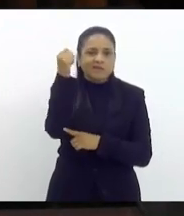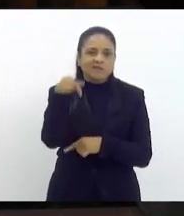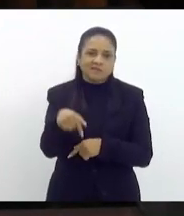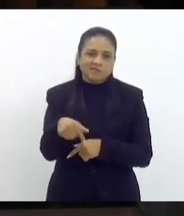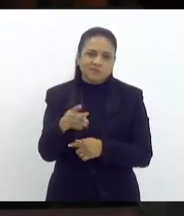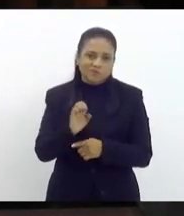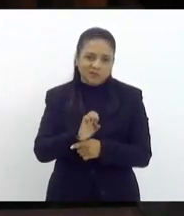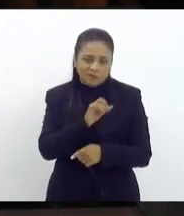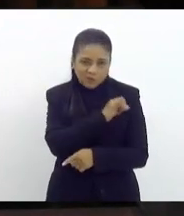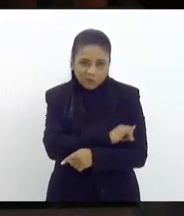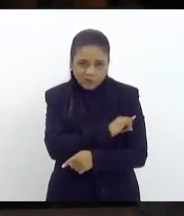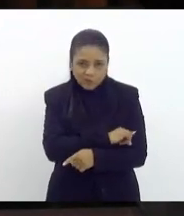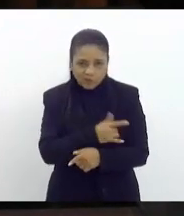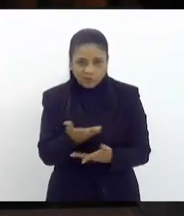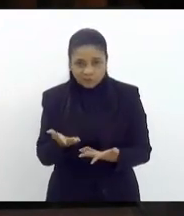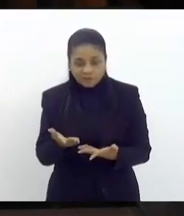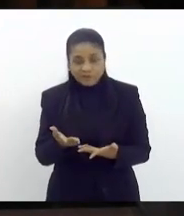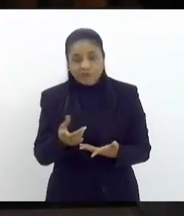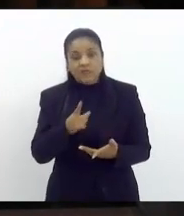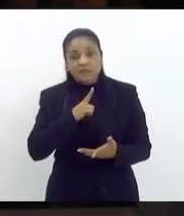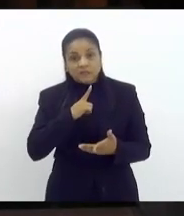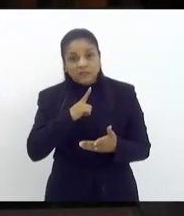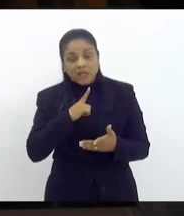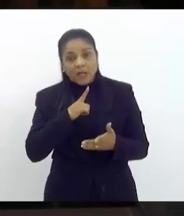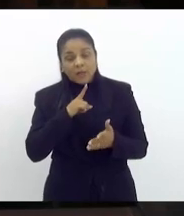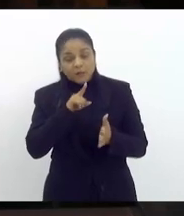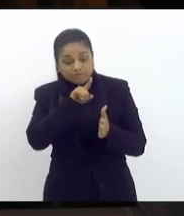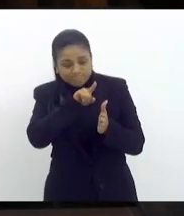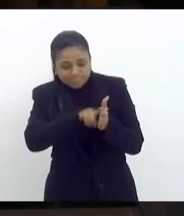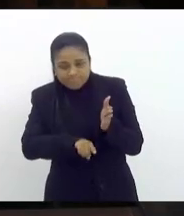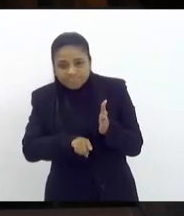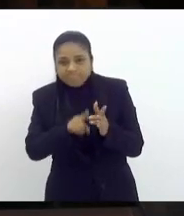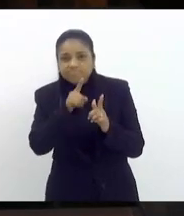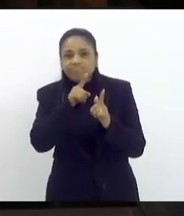porque falar tem um déficit de 18 bilhões